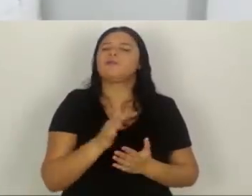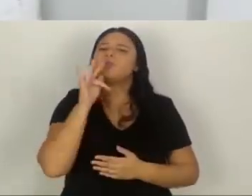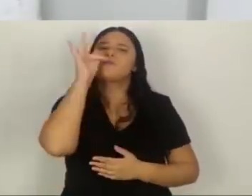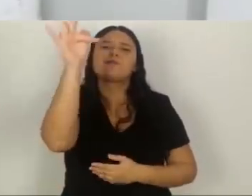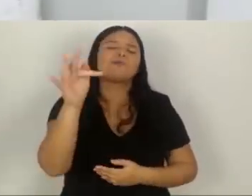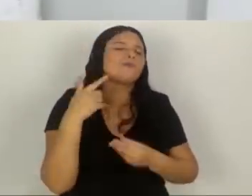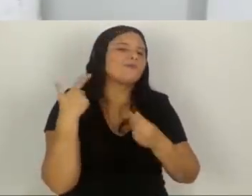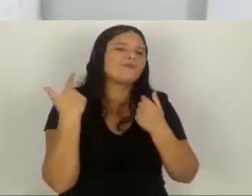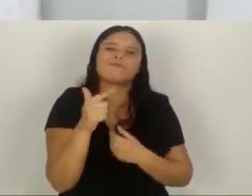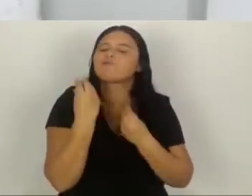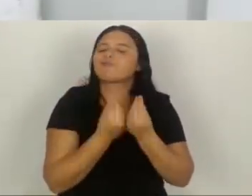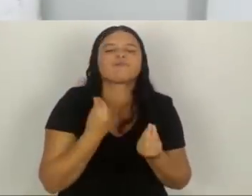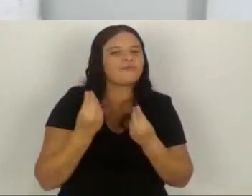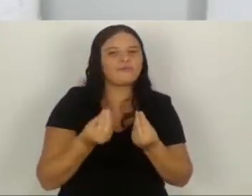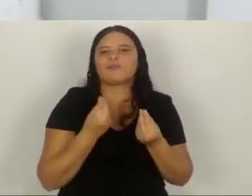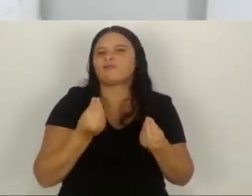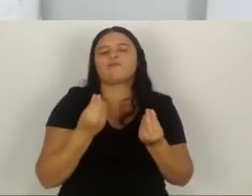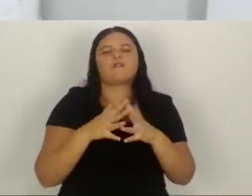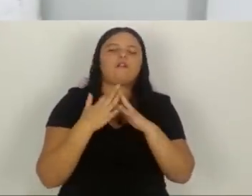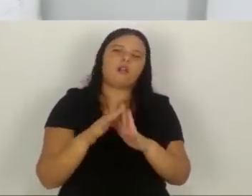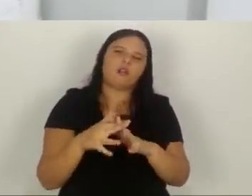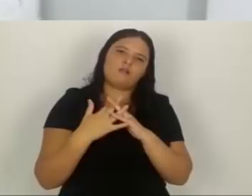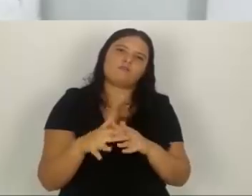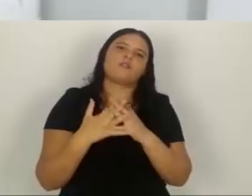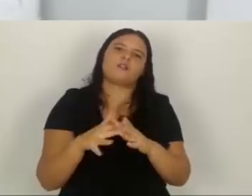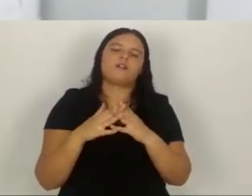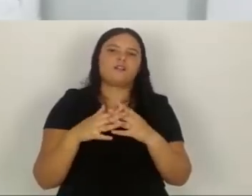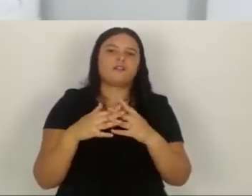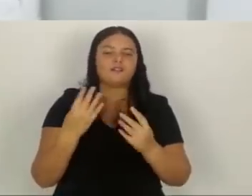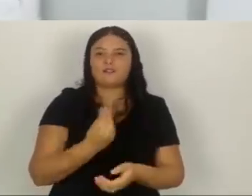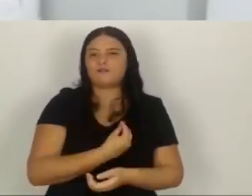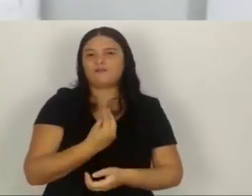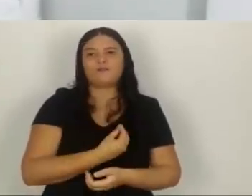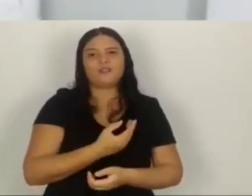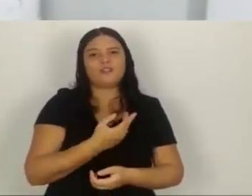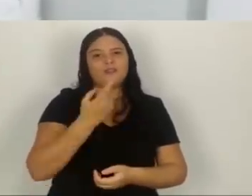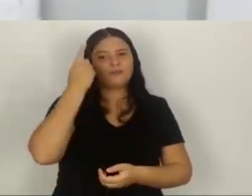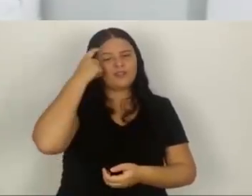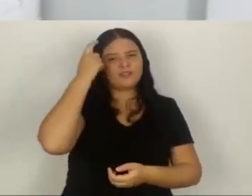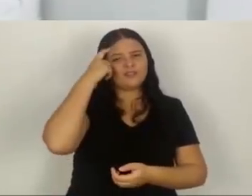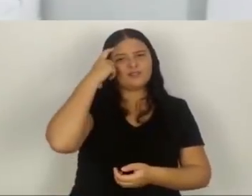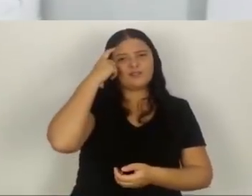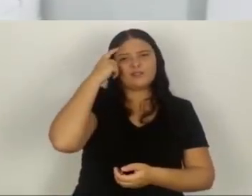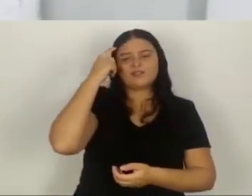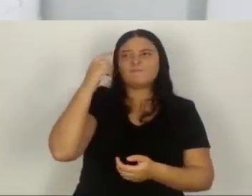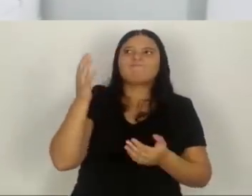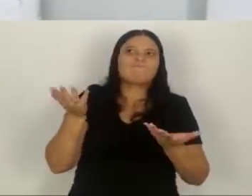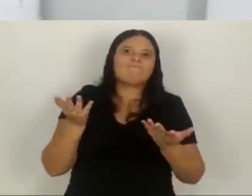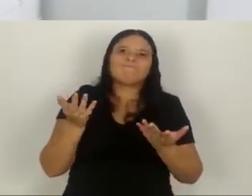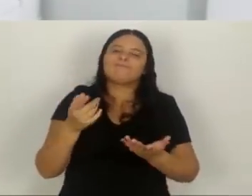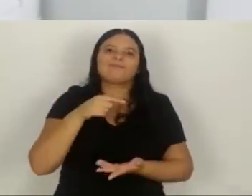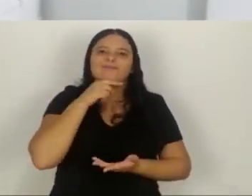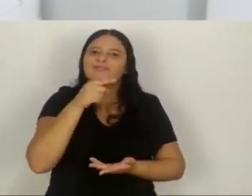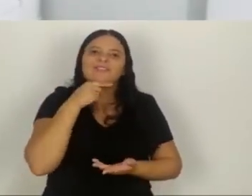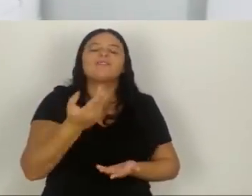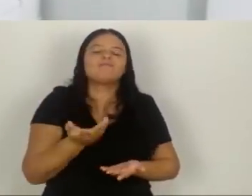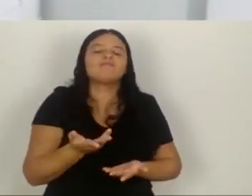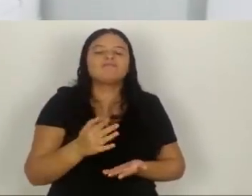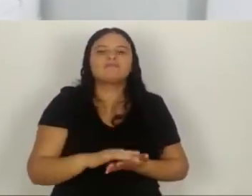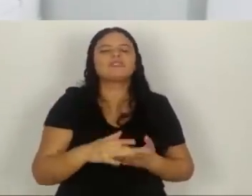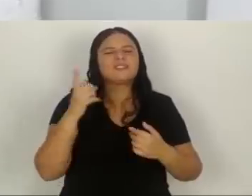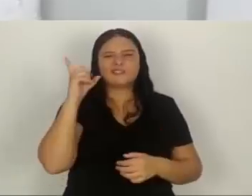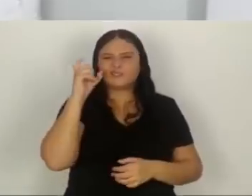futuro um relacionamento assim. É muito complicado a gente fazer a vida da gente em cima de uma coisa assim, né? De uma coisa dessas.